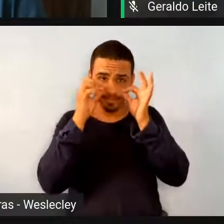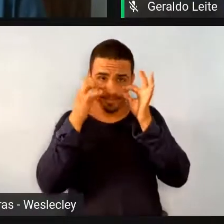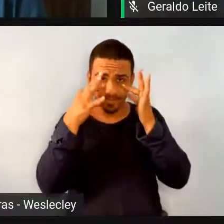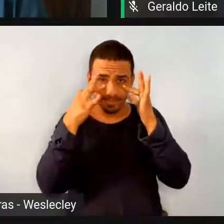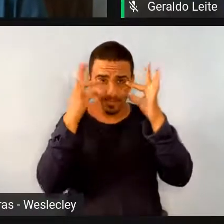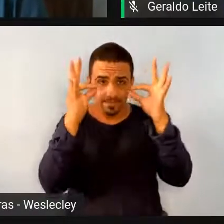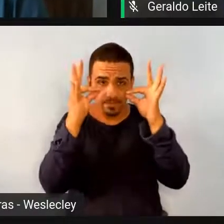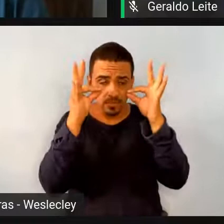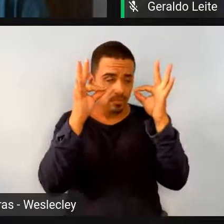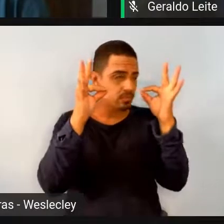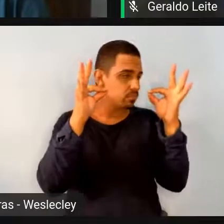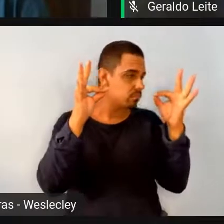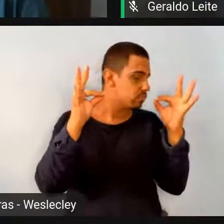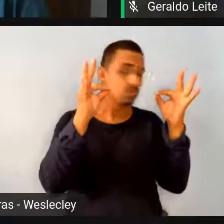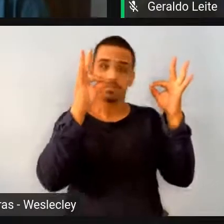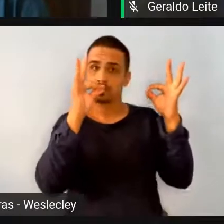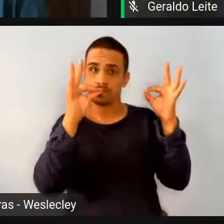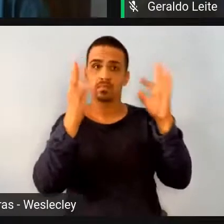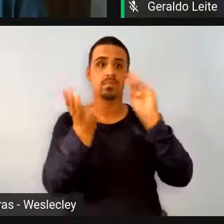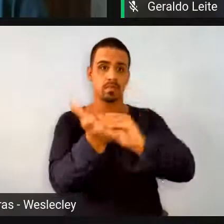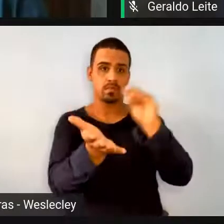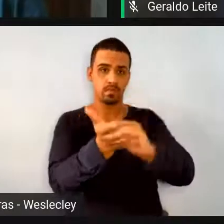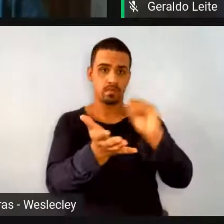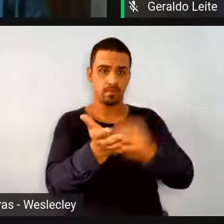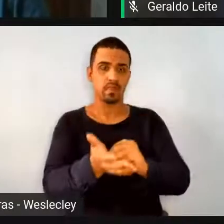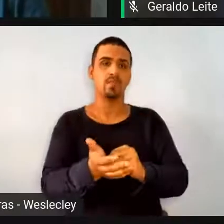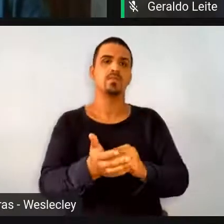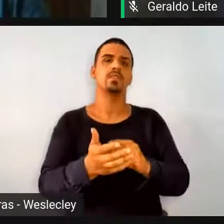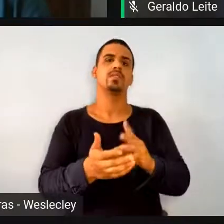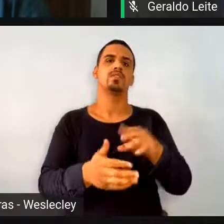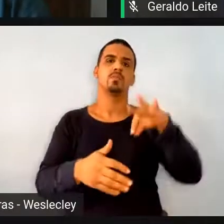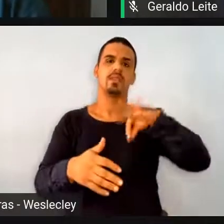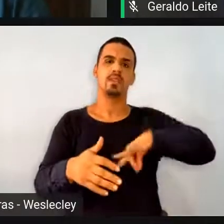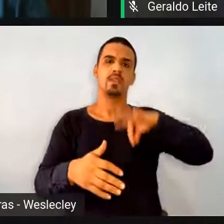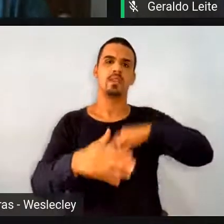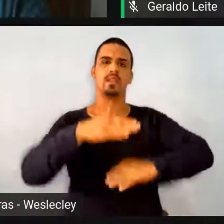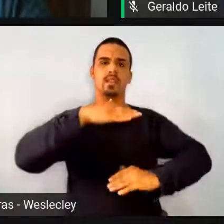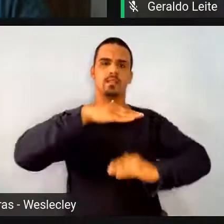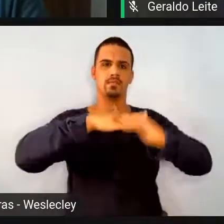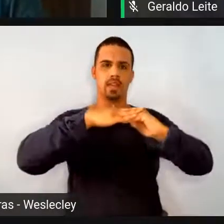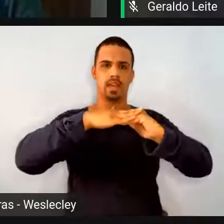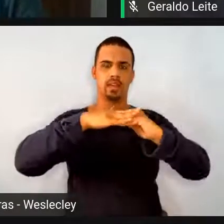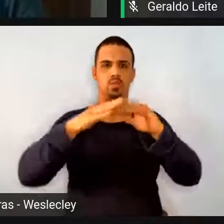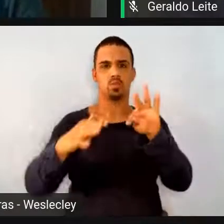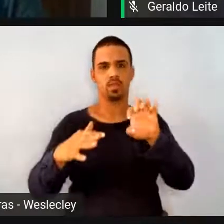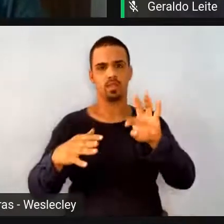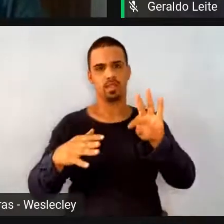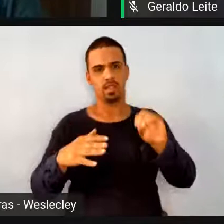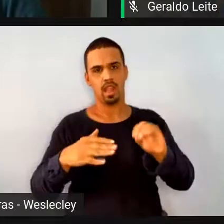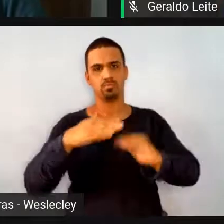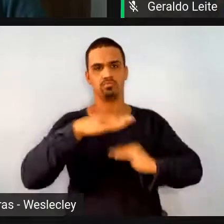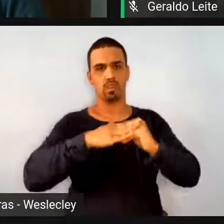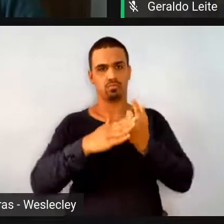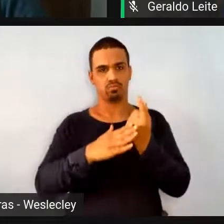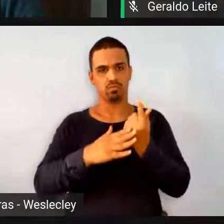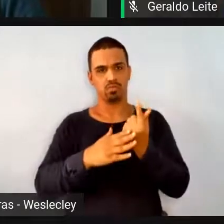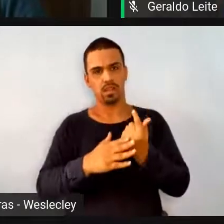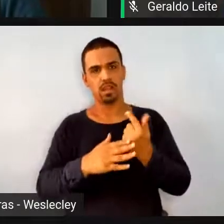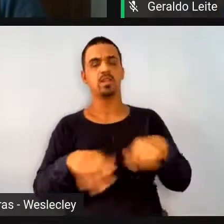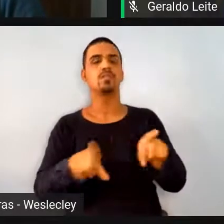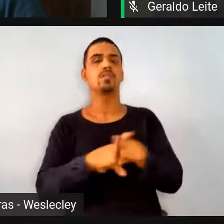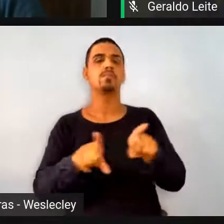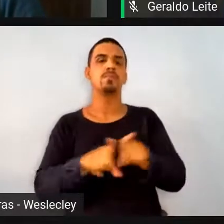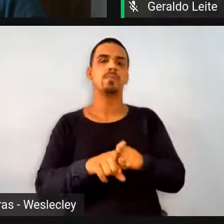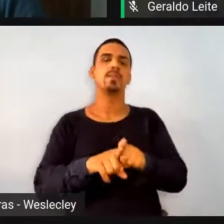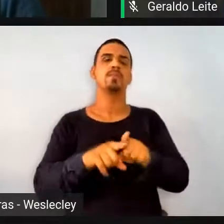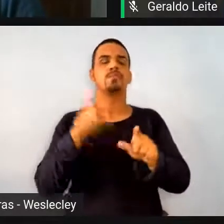ao efeito do teto proporcional à renda sobre a dinâmica e sobre a potencial captura da elite parlamentar por